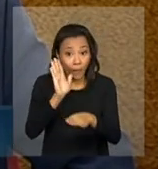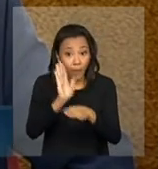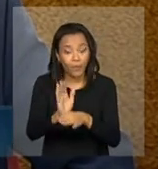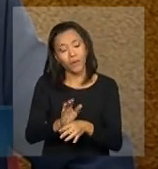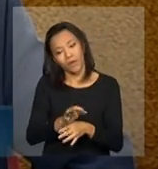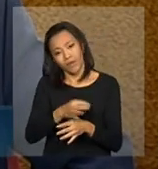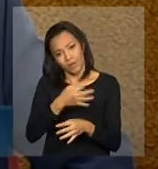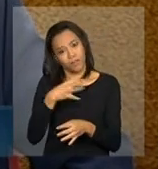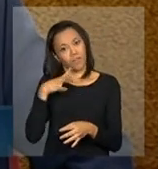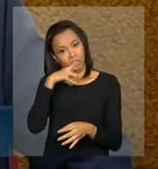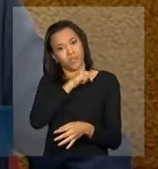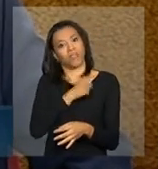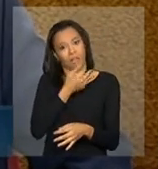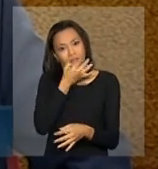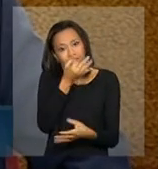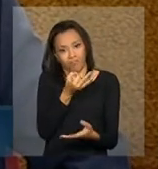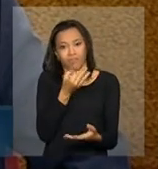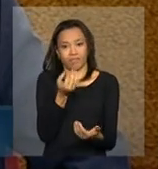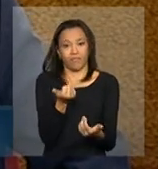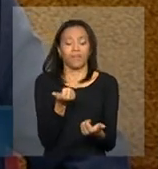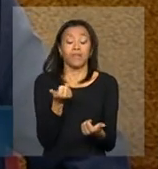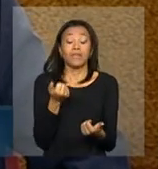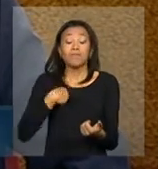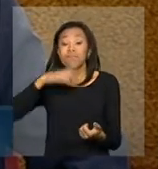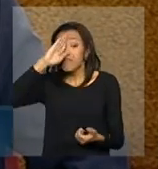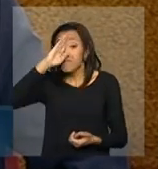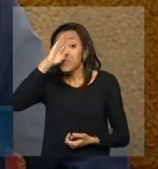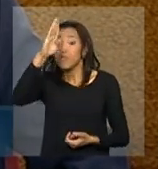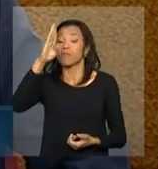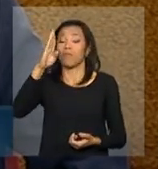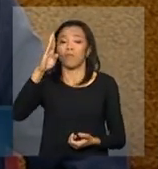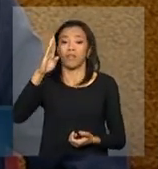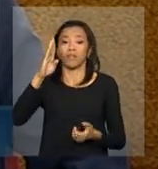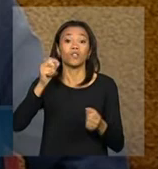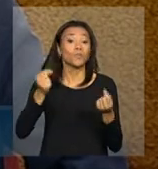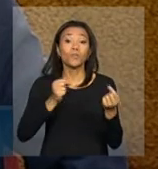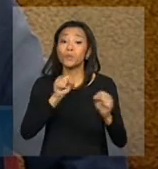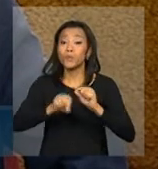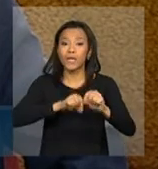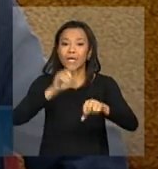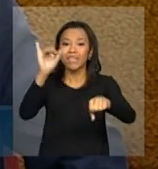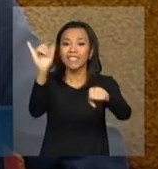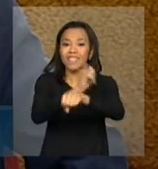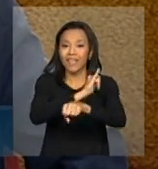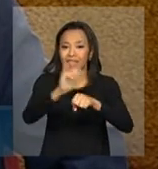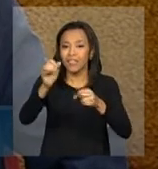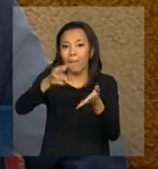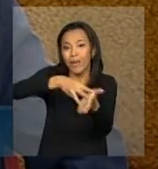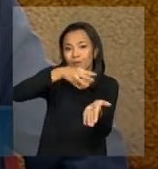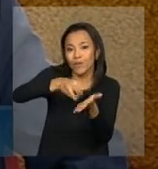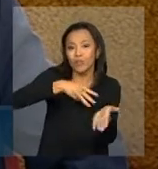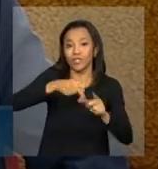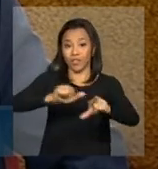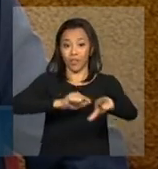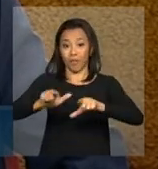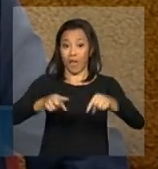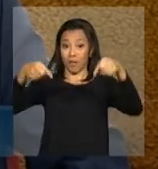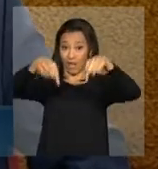vocês acharem devidas, inclusive sobre a metodologia de participação que está sendo